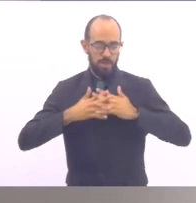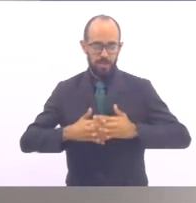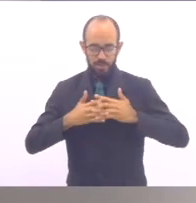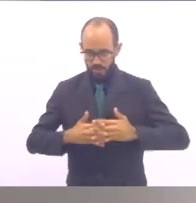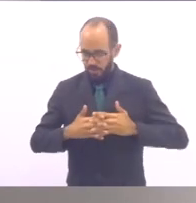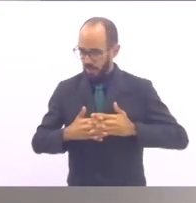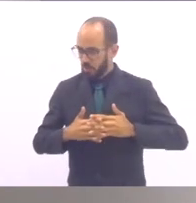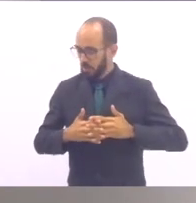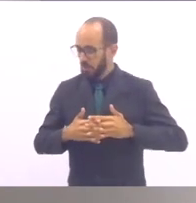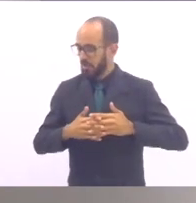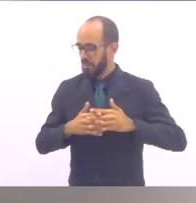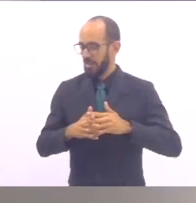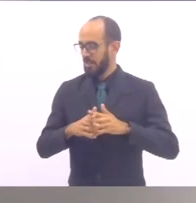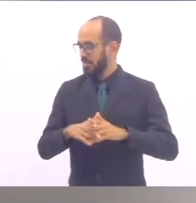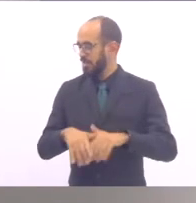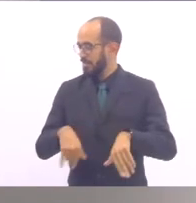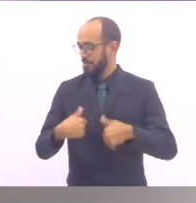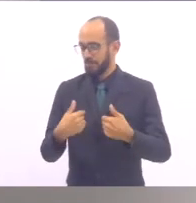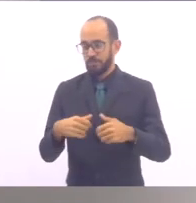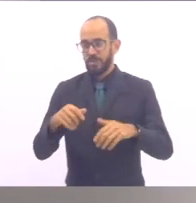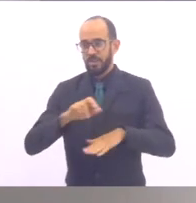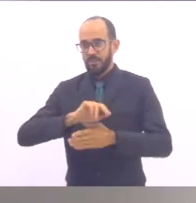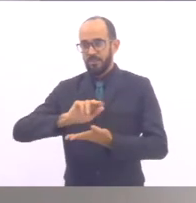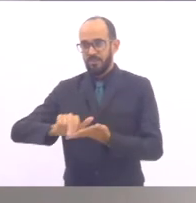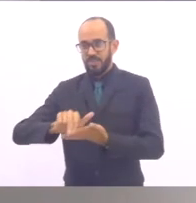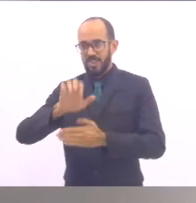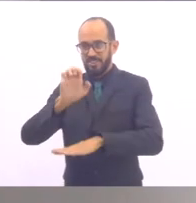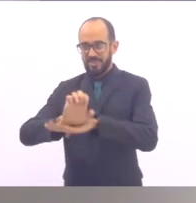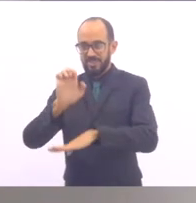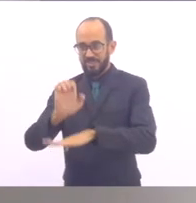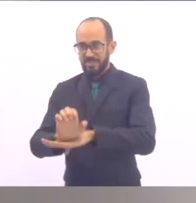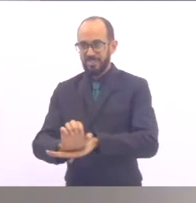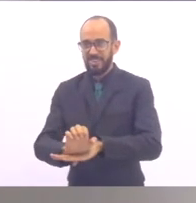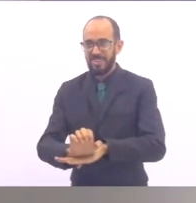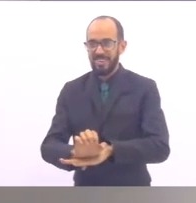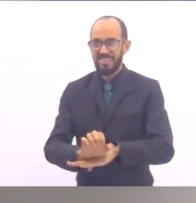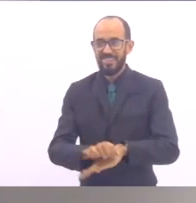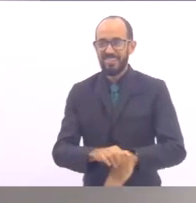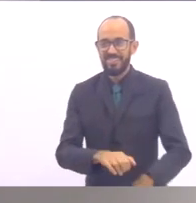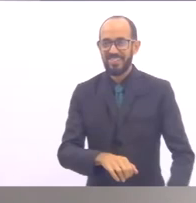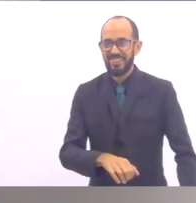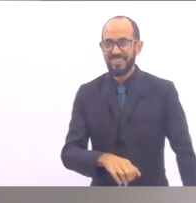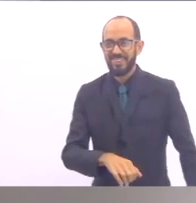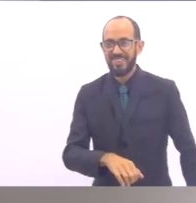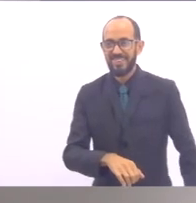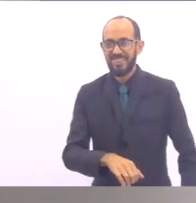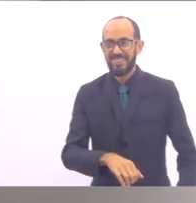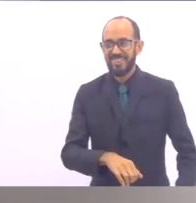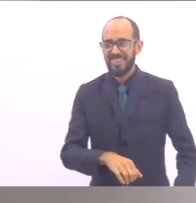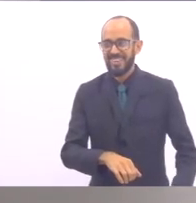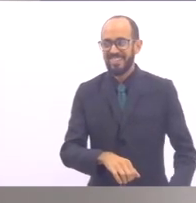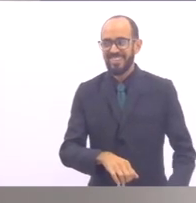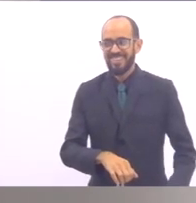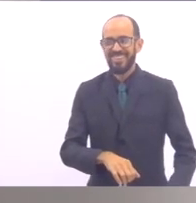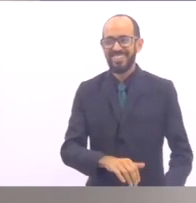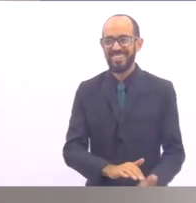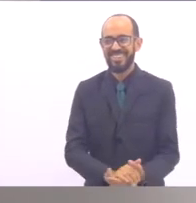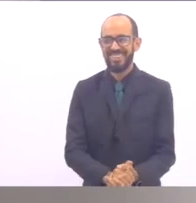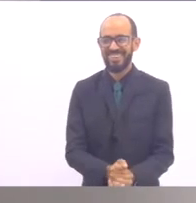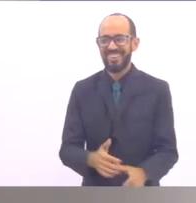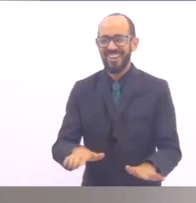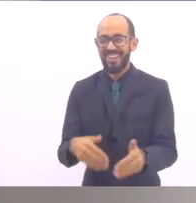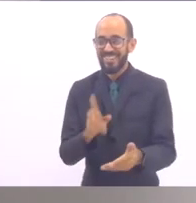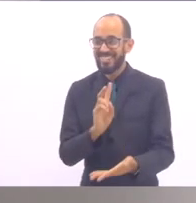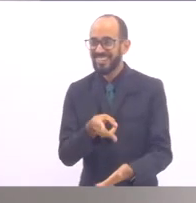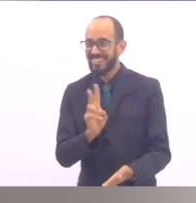em discussão em vários estados, não tem uma metodologia certa, única. Né? A gente está em desenvolvimento constante